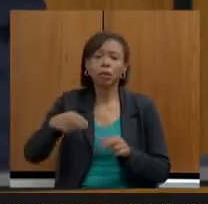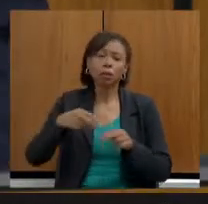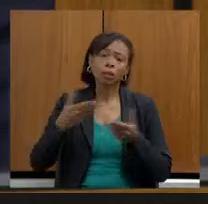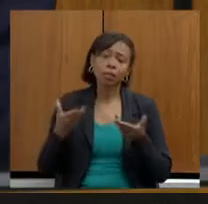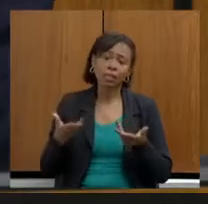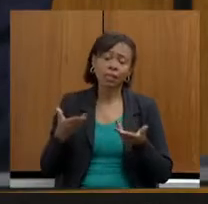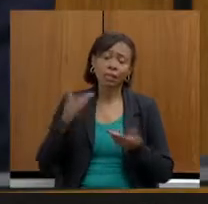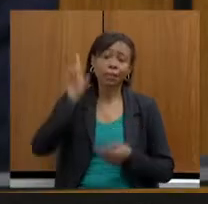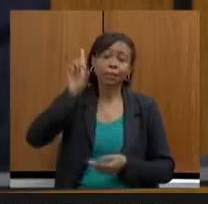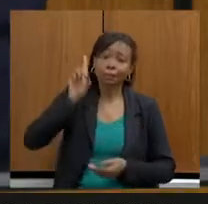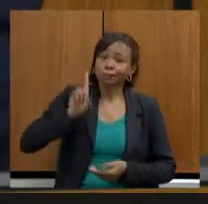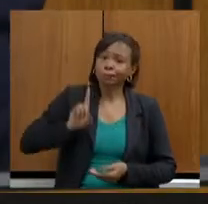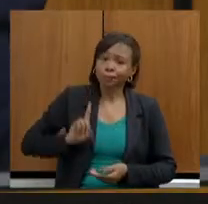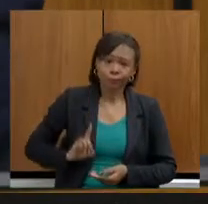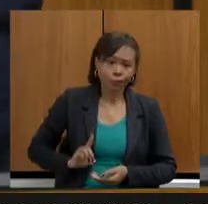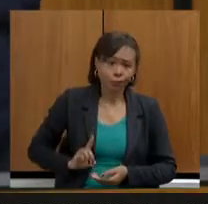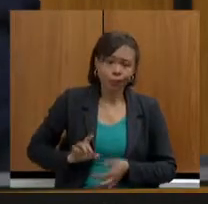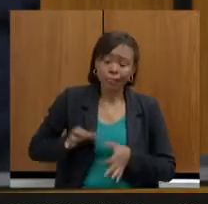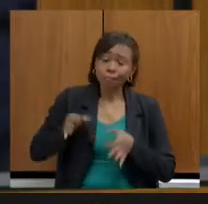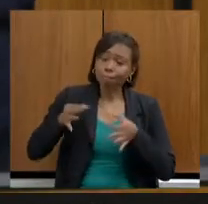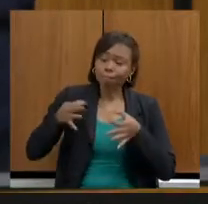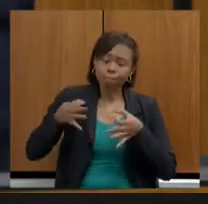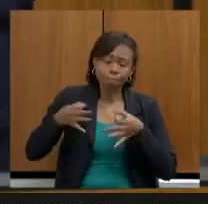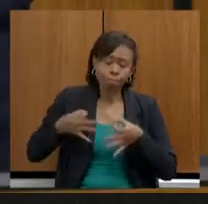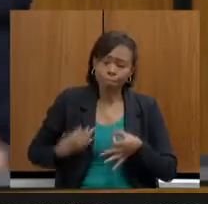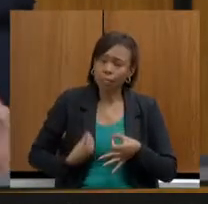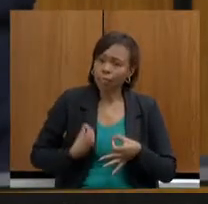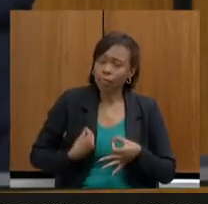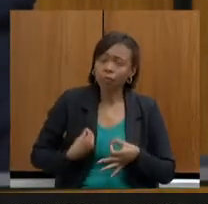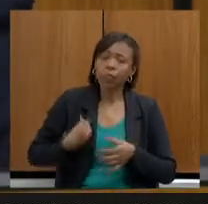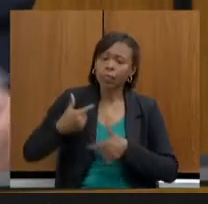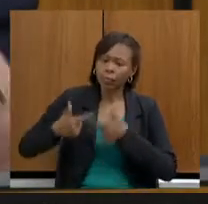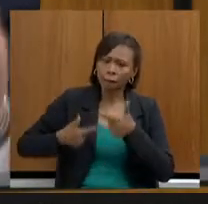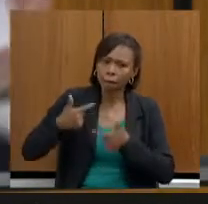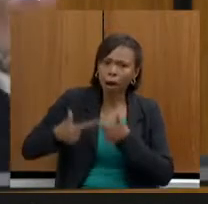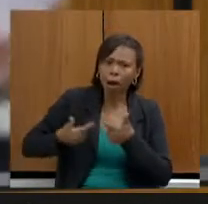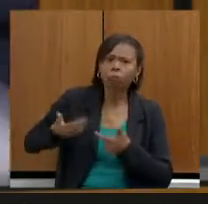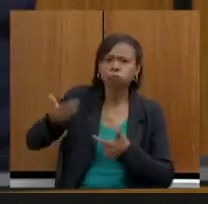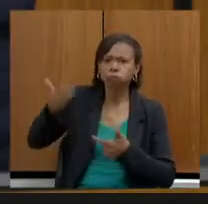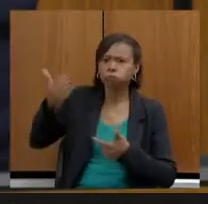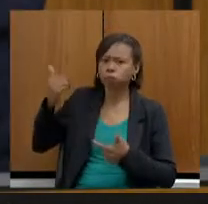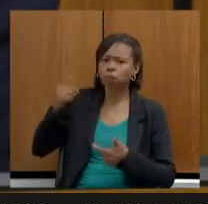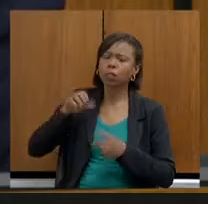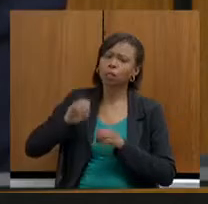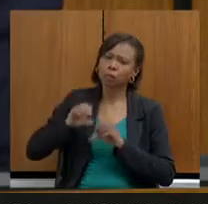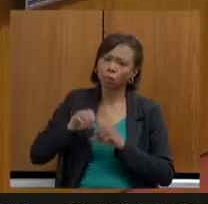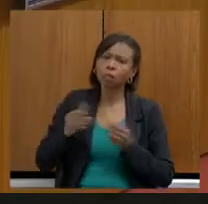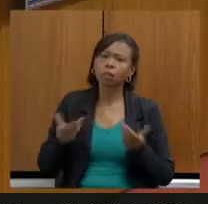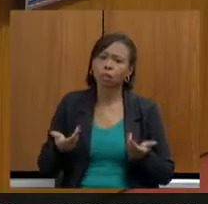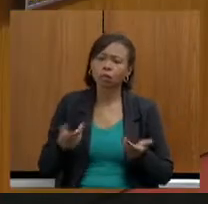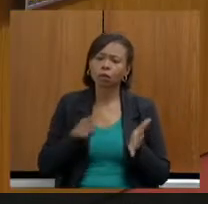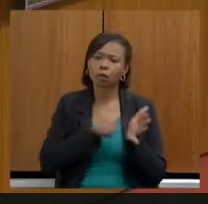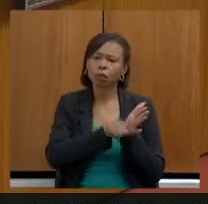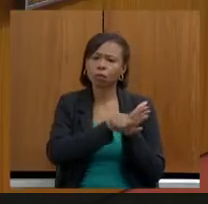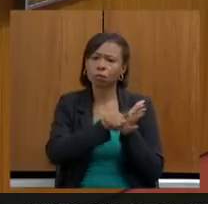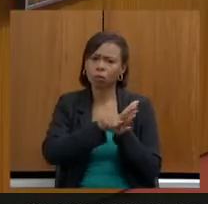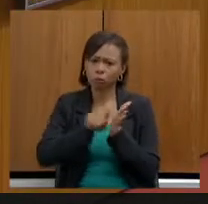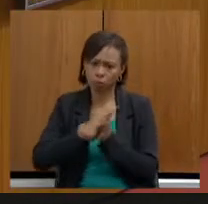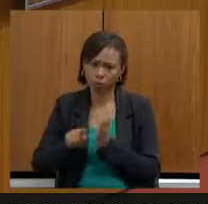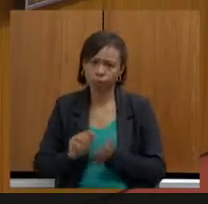desses diretores e diretoras que tantos serviços prestaram a nossa educação são essas perguntas